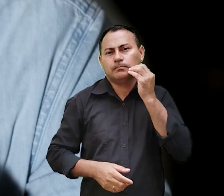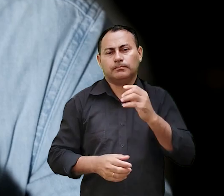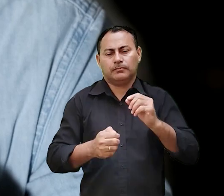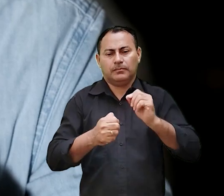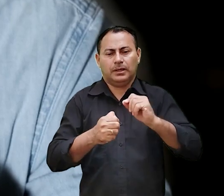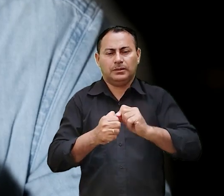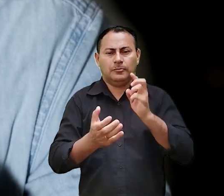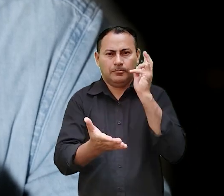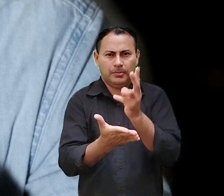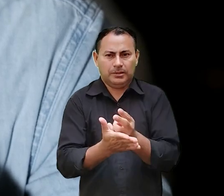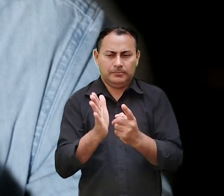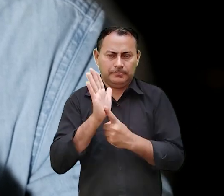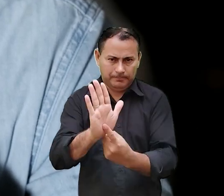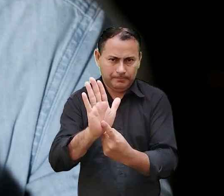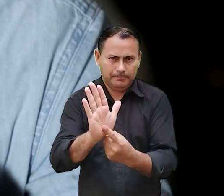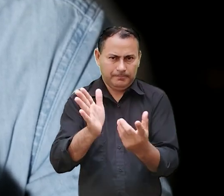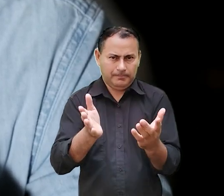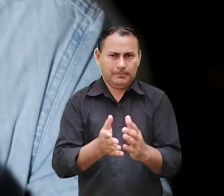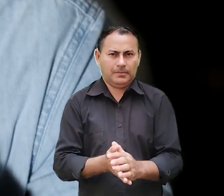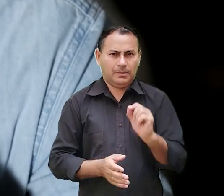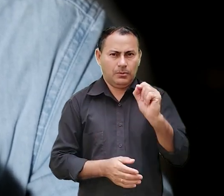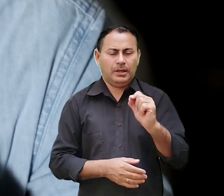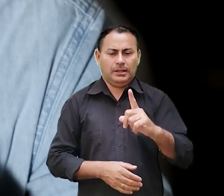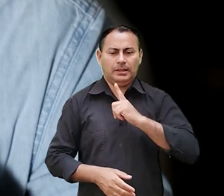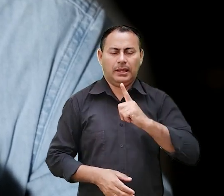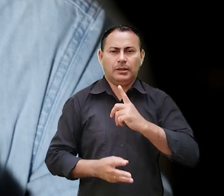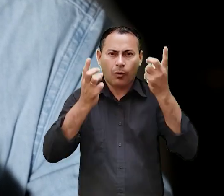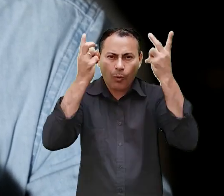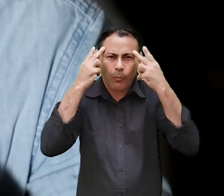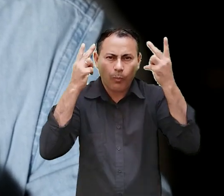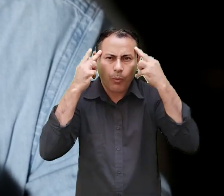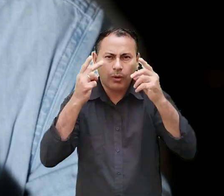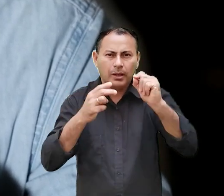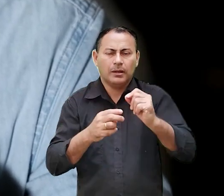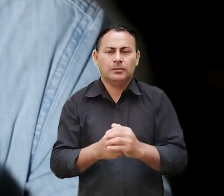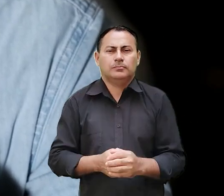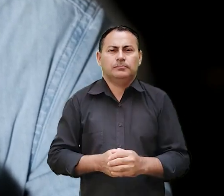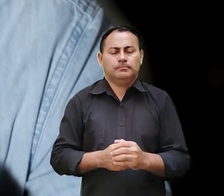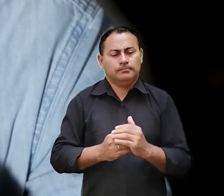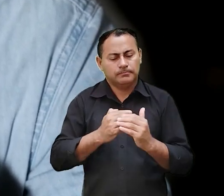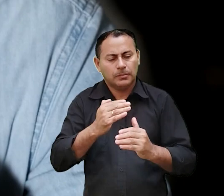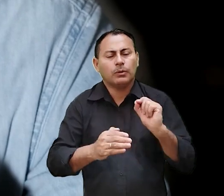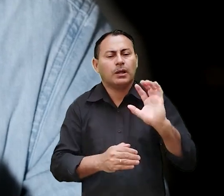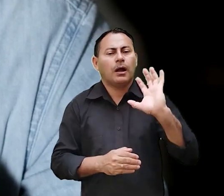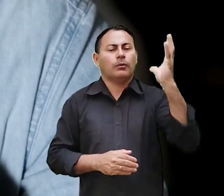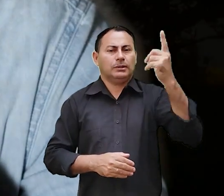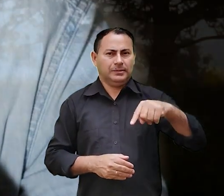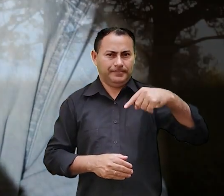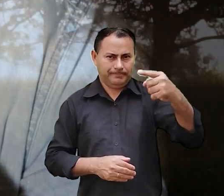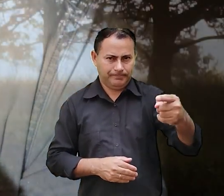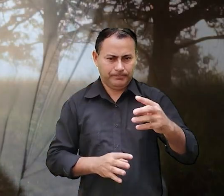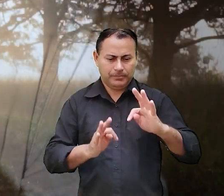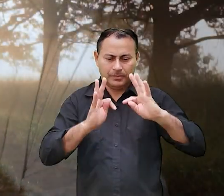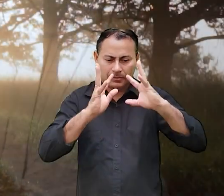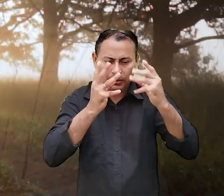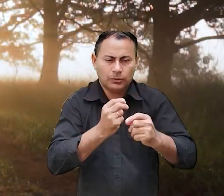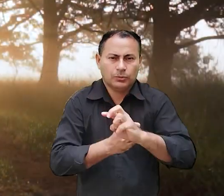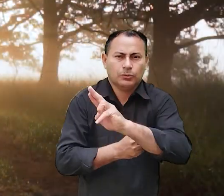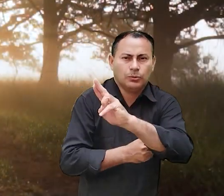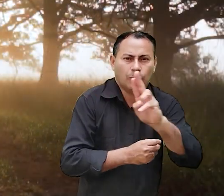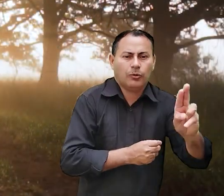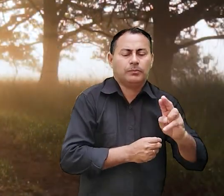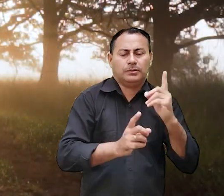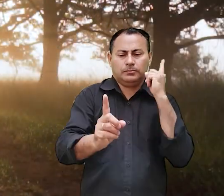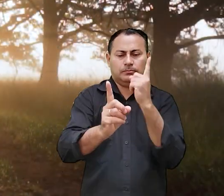experiências provocou o mesmo resultado o que elas têm em comum são as consequências todos os